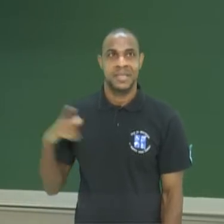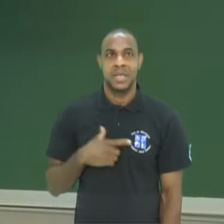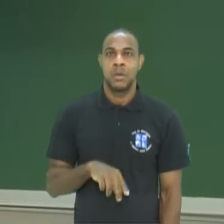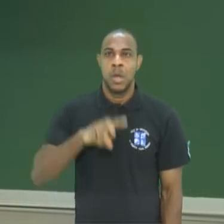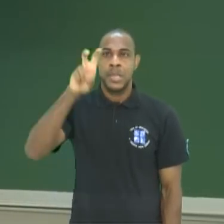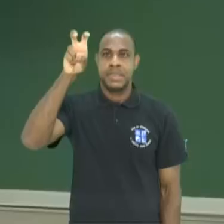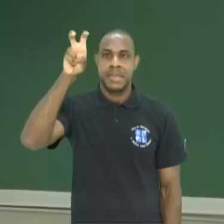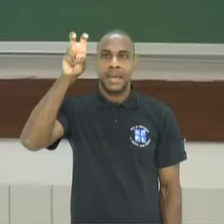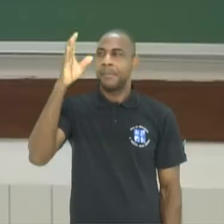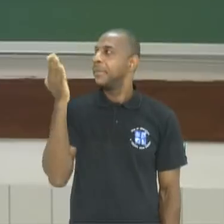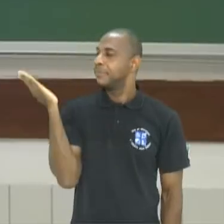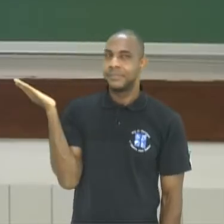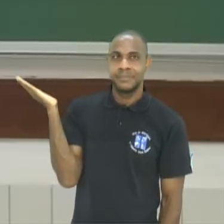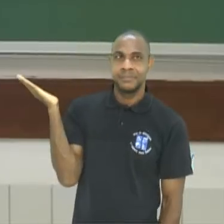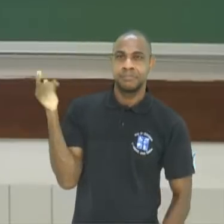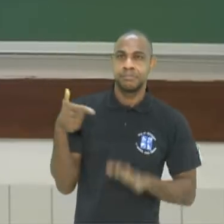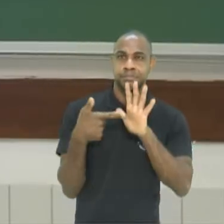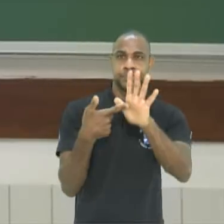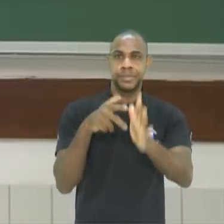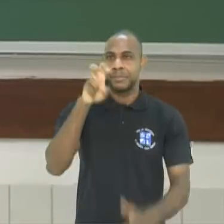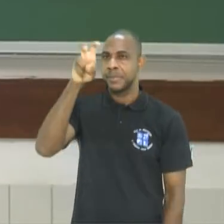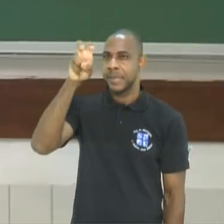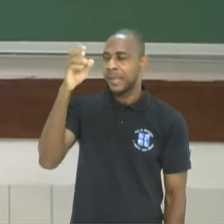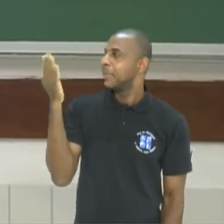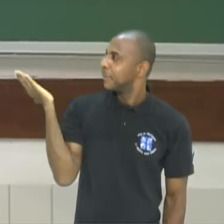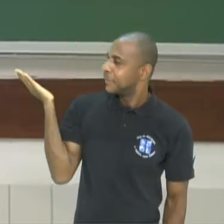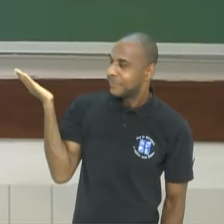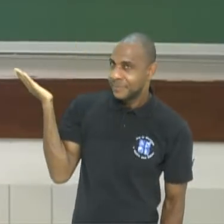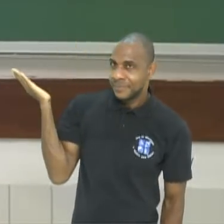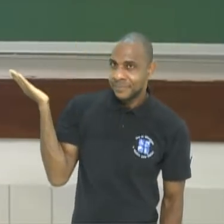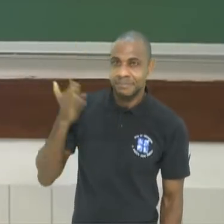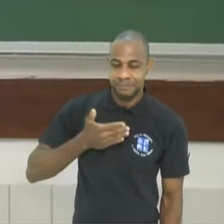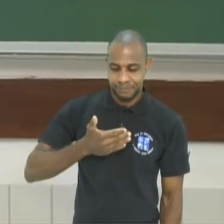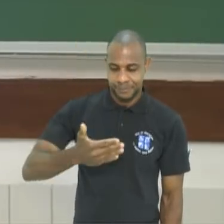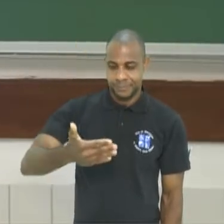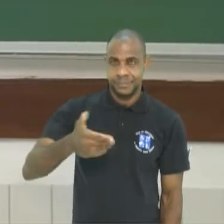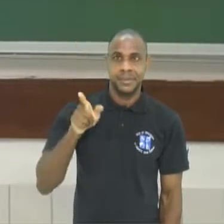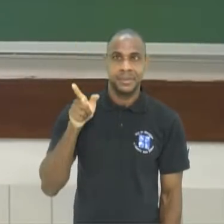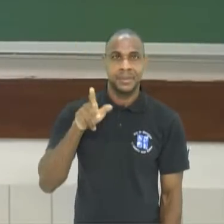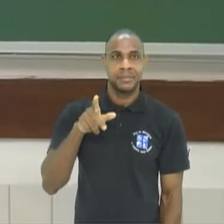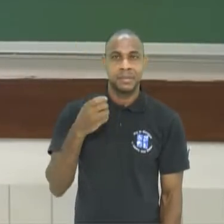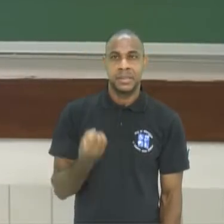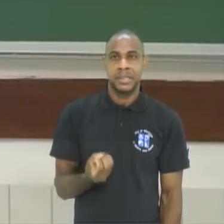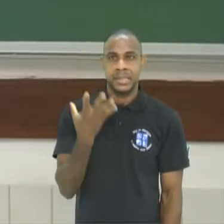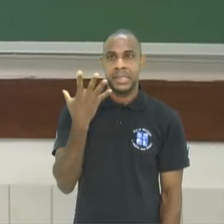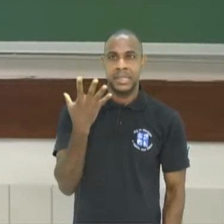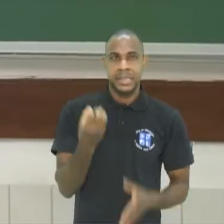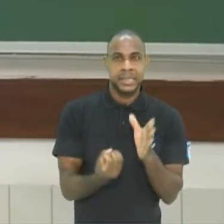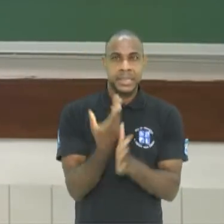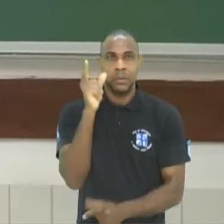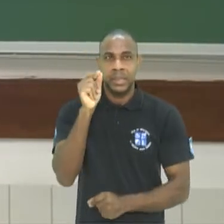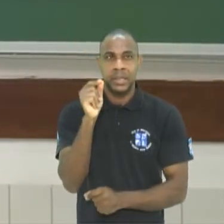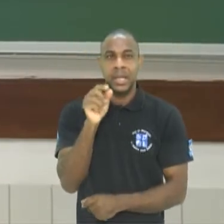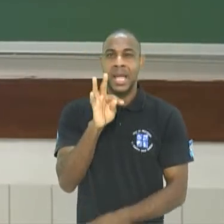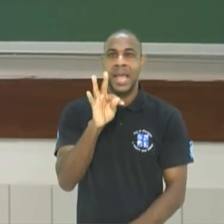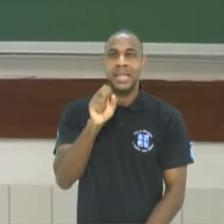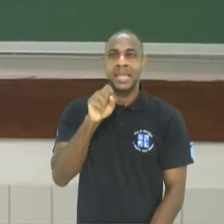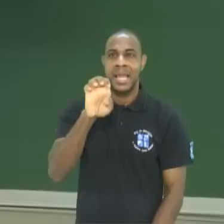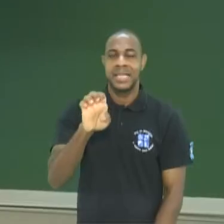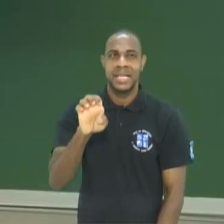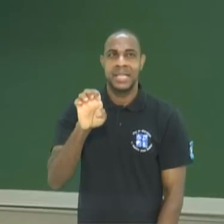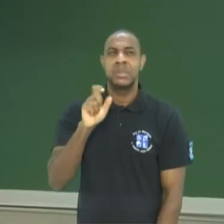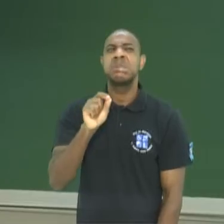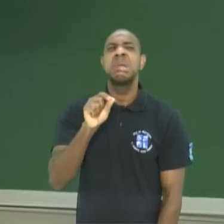tema. É dado um tema. A partir desse tema, nós vamos criar o quê? A tese. O que